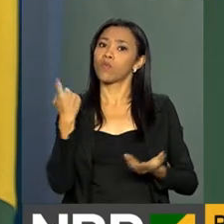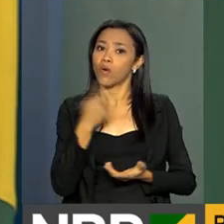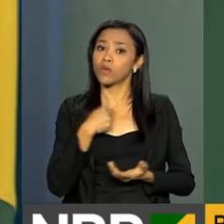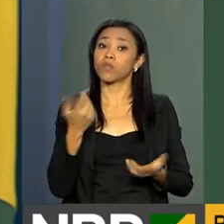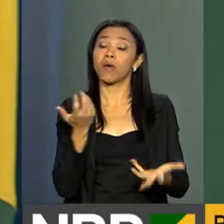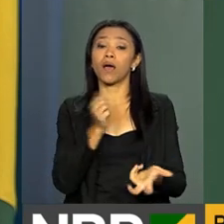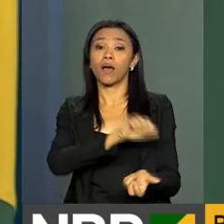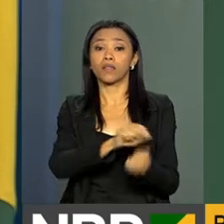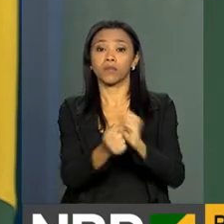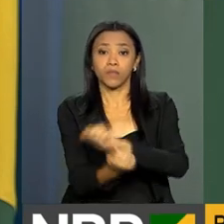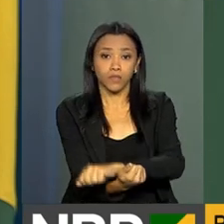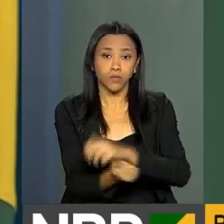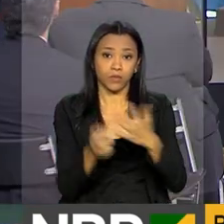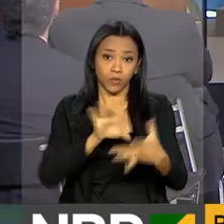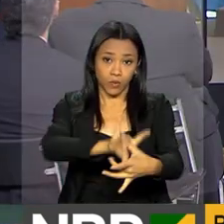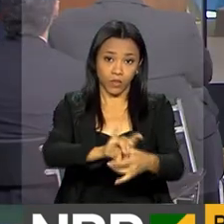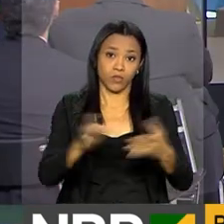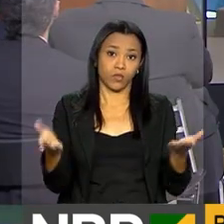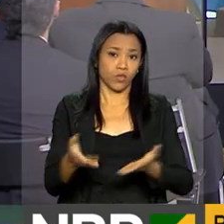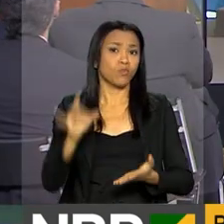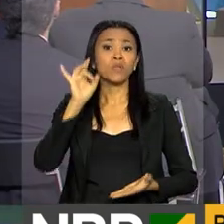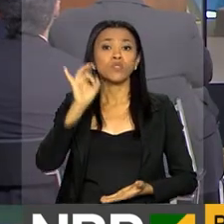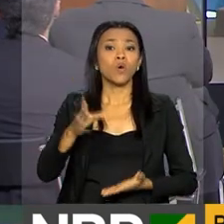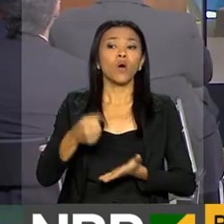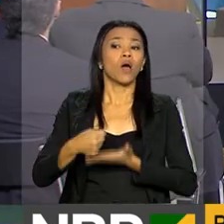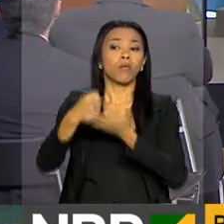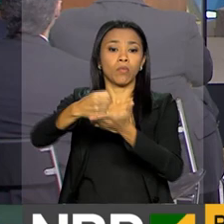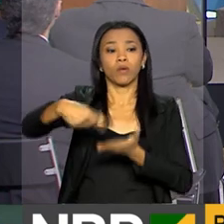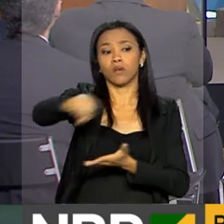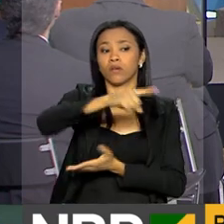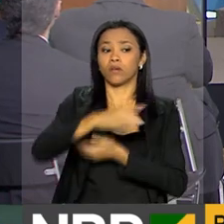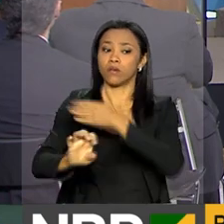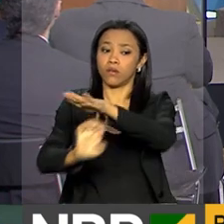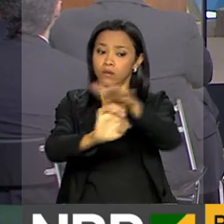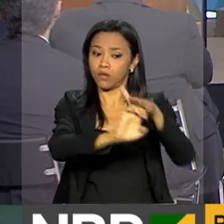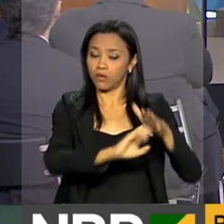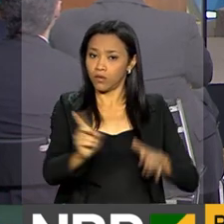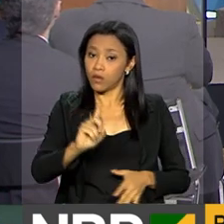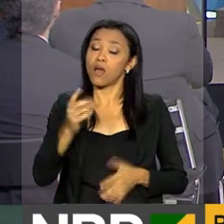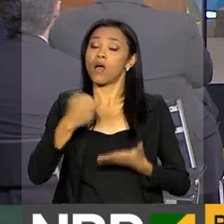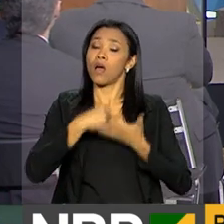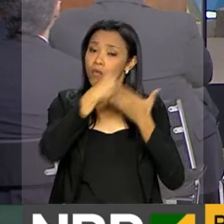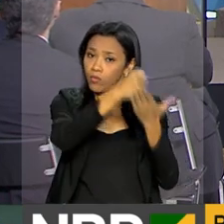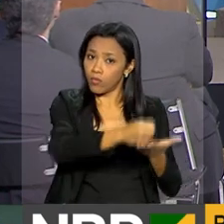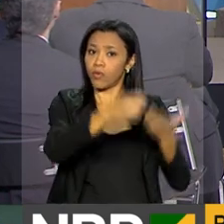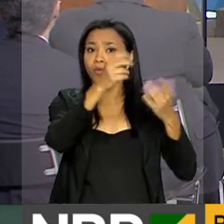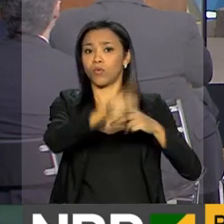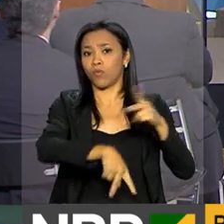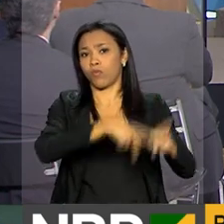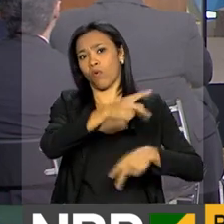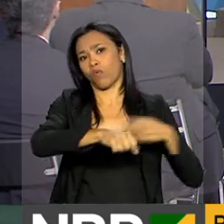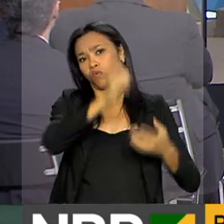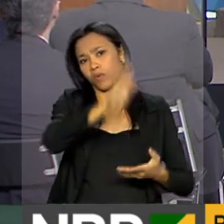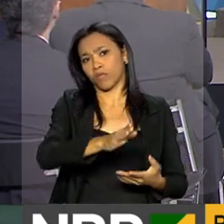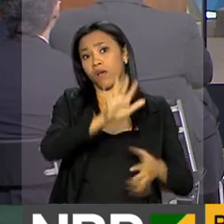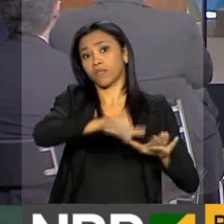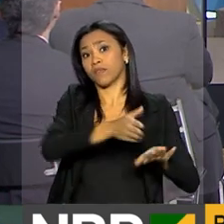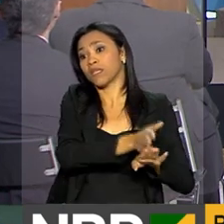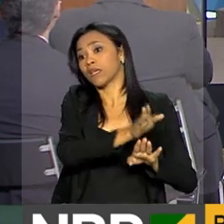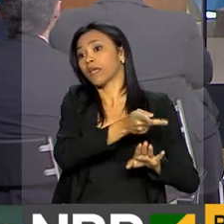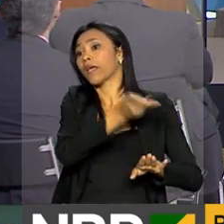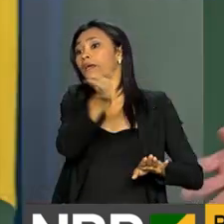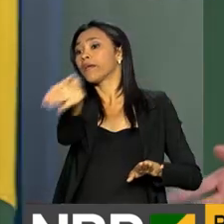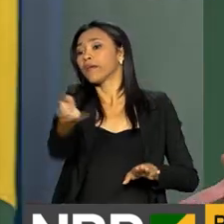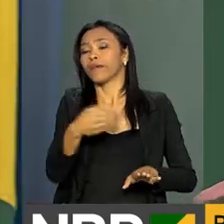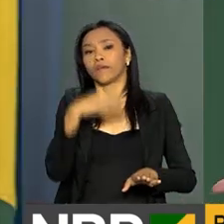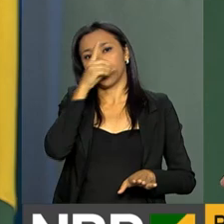modernizando, porque não é só em favor dos senhores, não, não é? É em favor do povo brasileiro. O povo brasileiro quer ir ao supermercado no feriado, no sábado, no